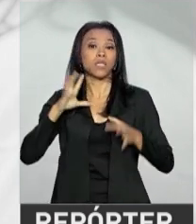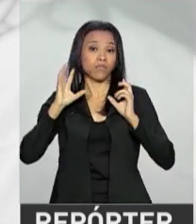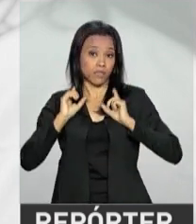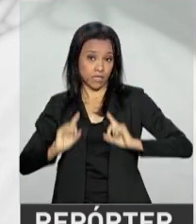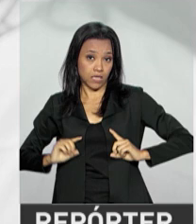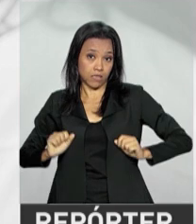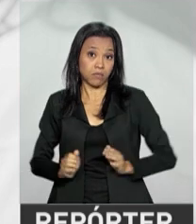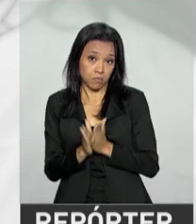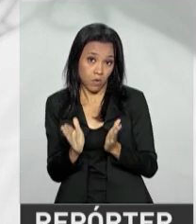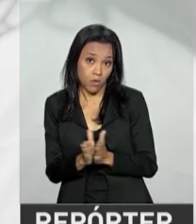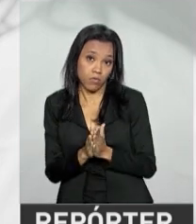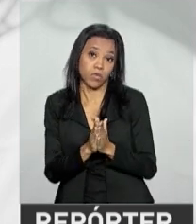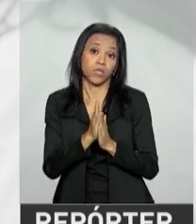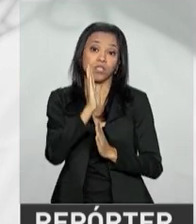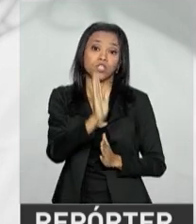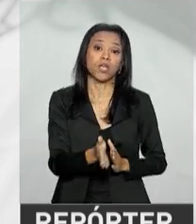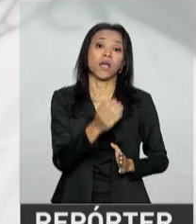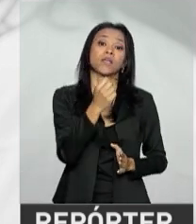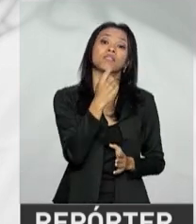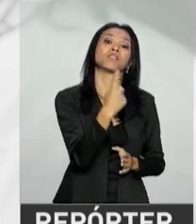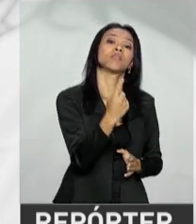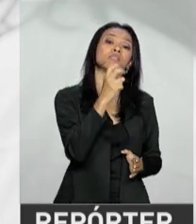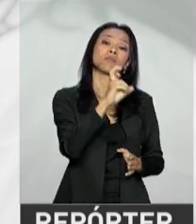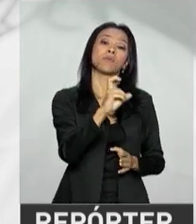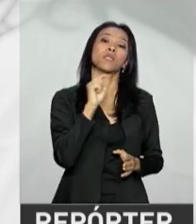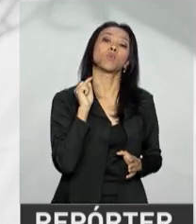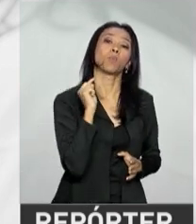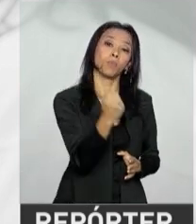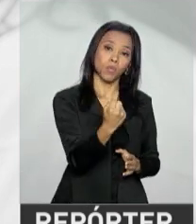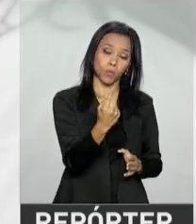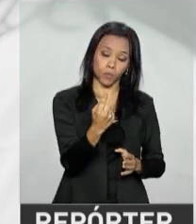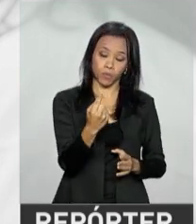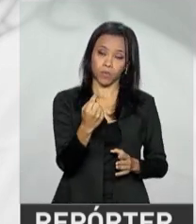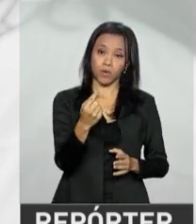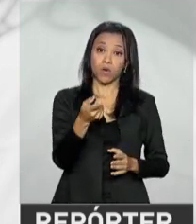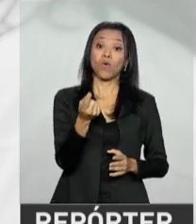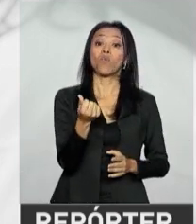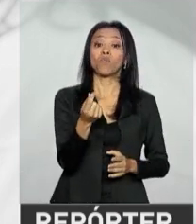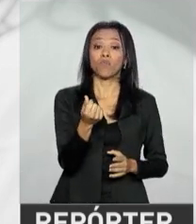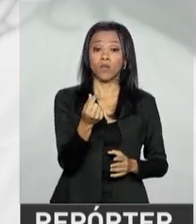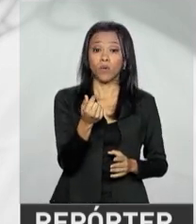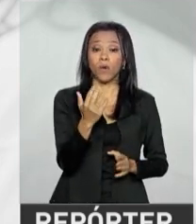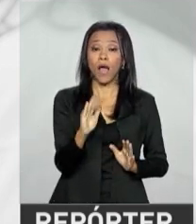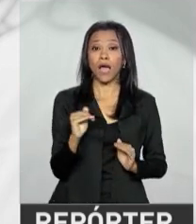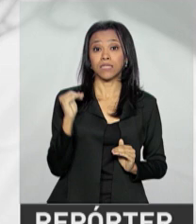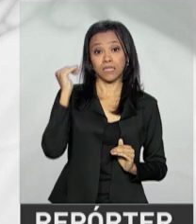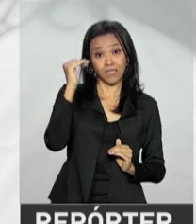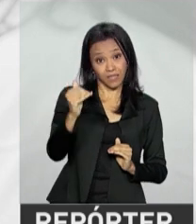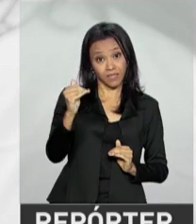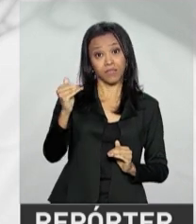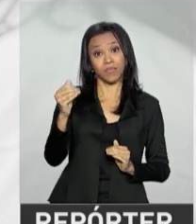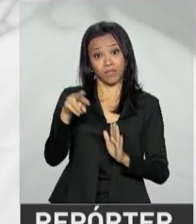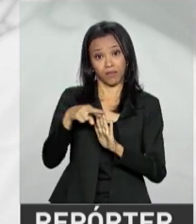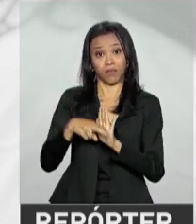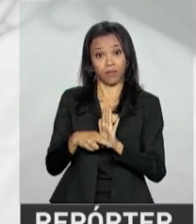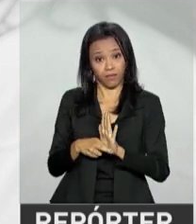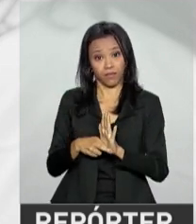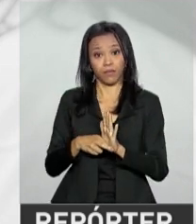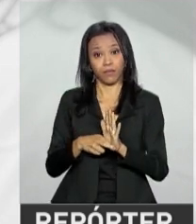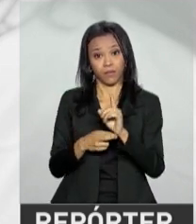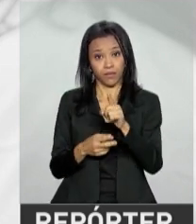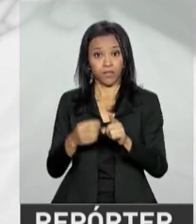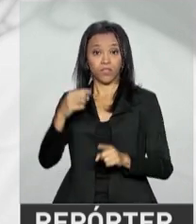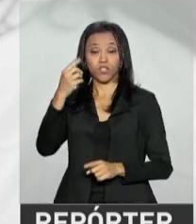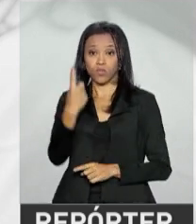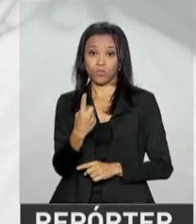renda foram identificados 151 mil beneficiários com renda acima do critério de concessão de meio salário